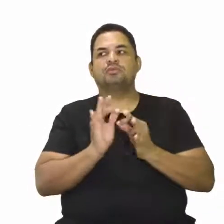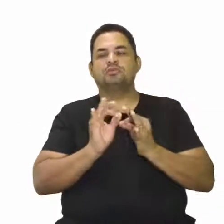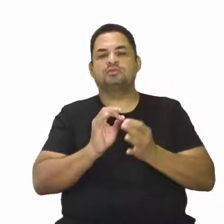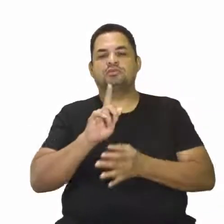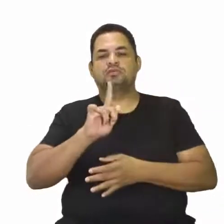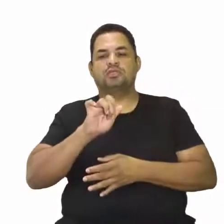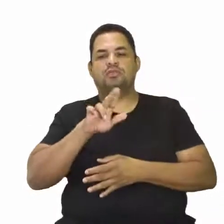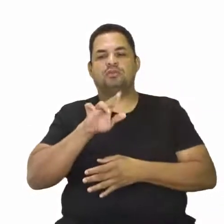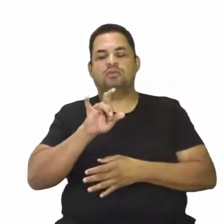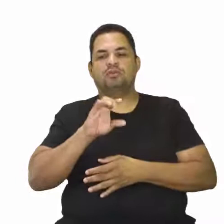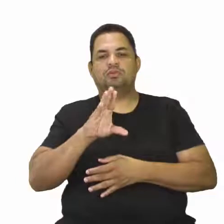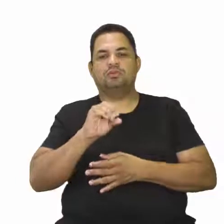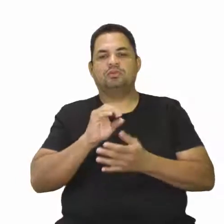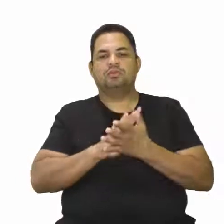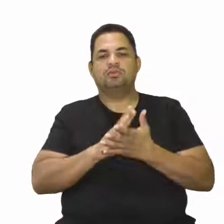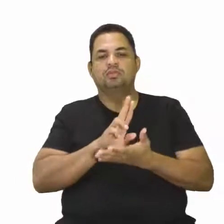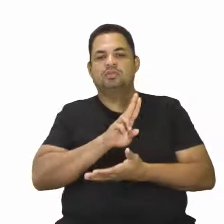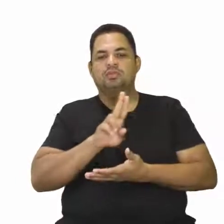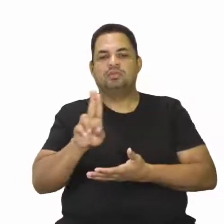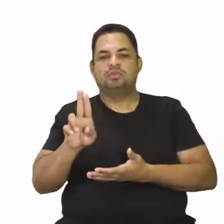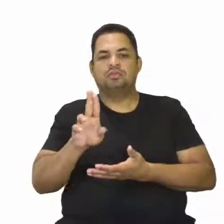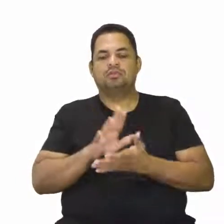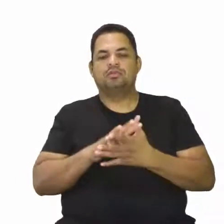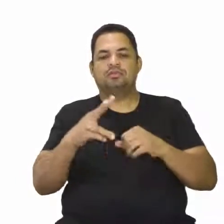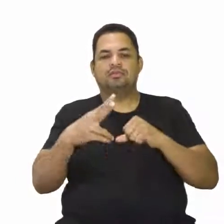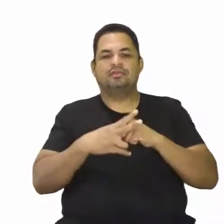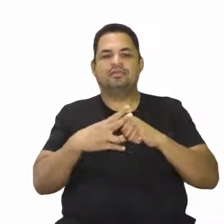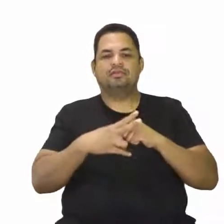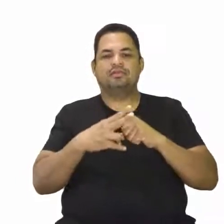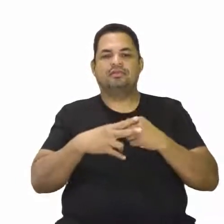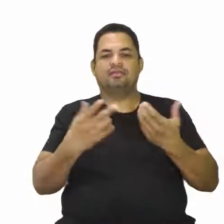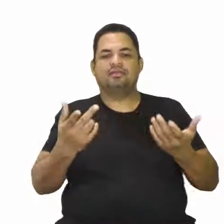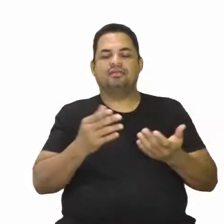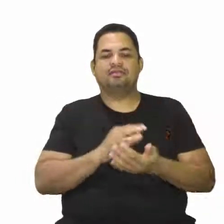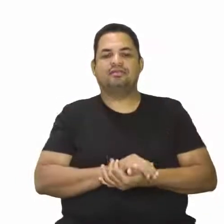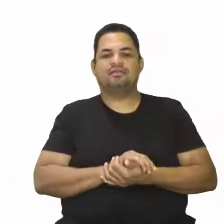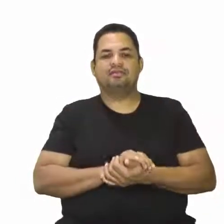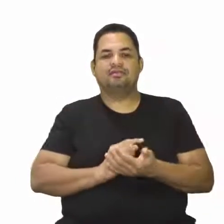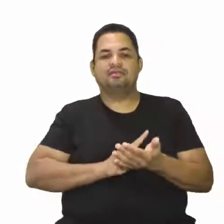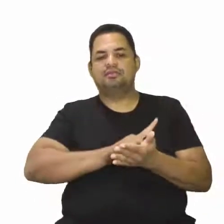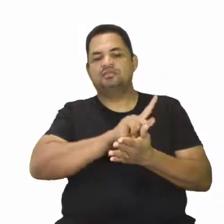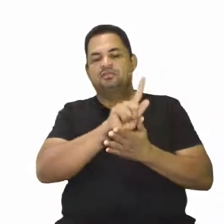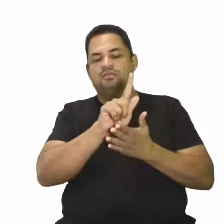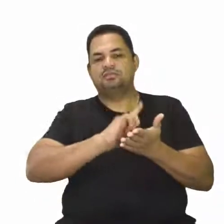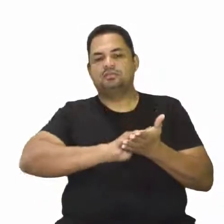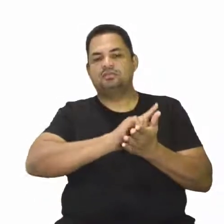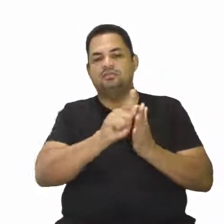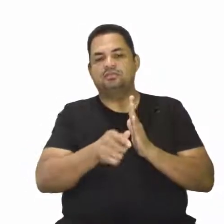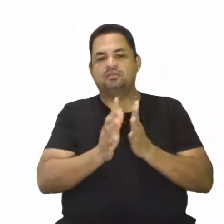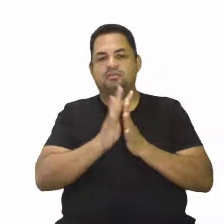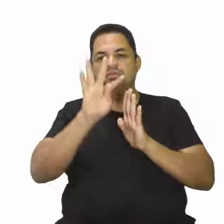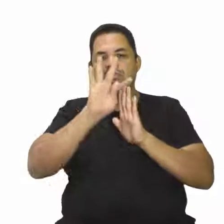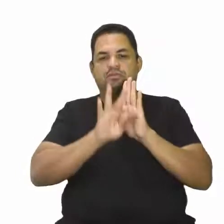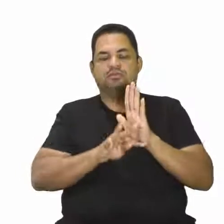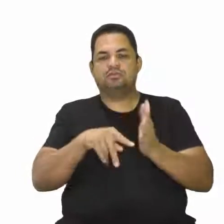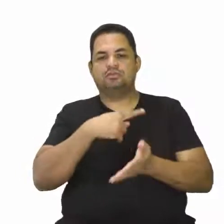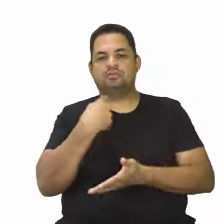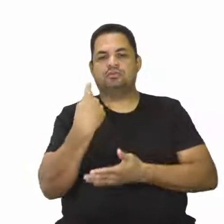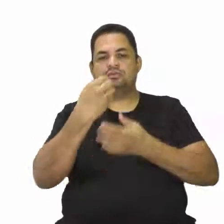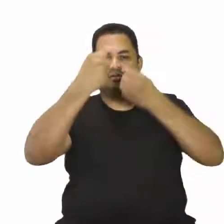gerúndio, que é uma forma nominal do verbo. E nos gêneros textuais, nós vamos falar